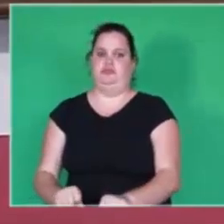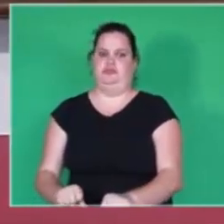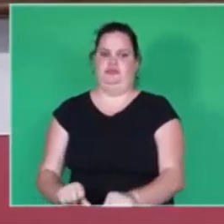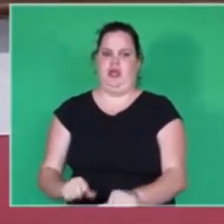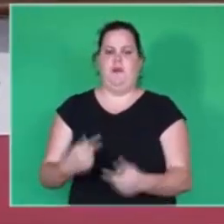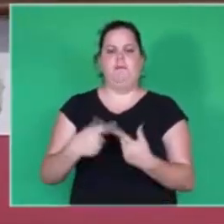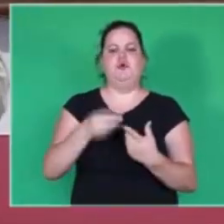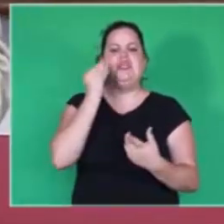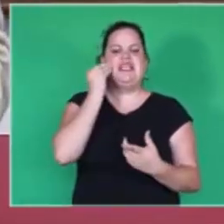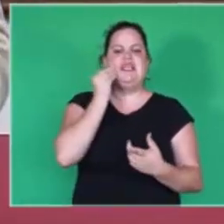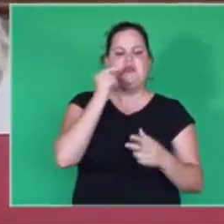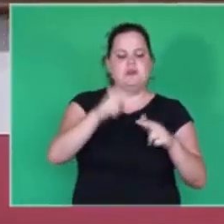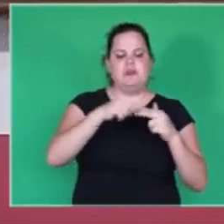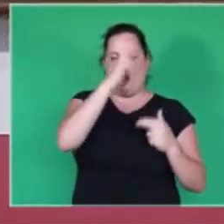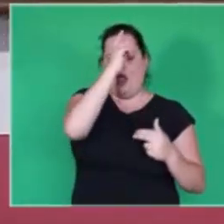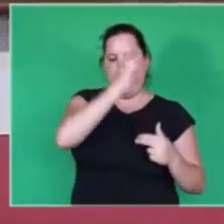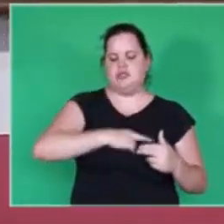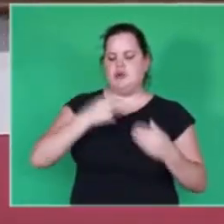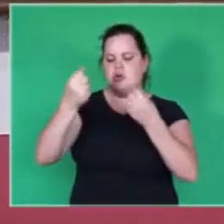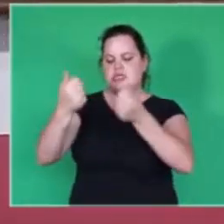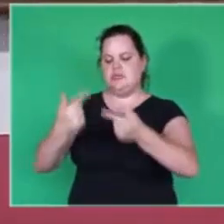grupo explicando o que era fé.